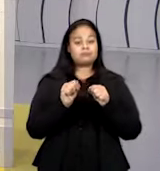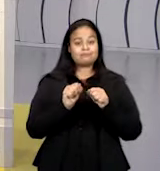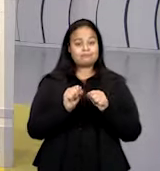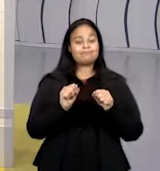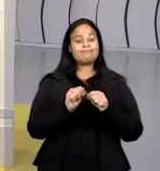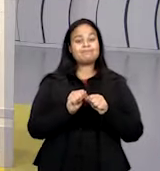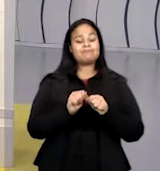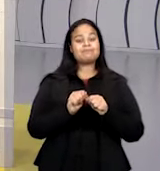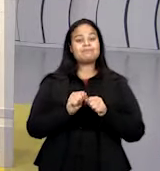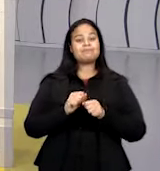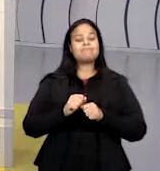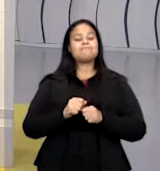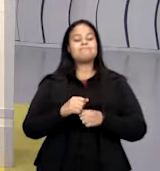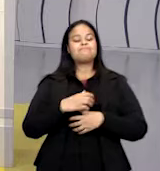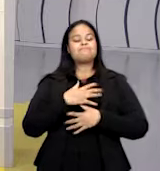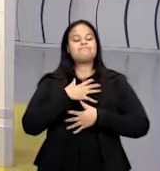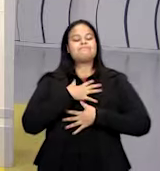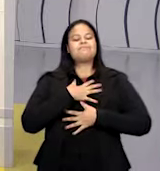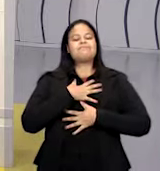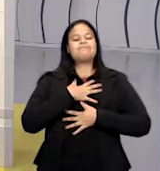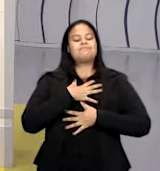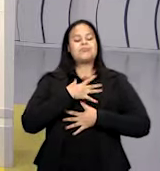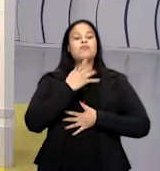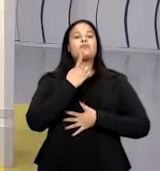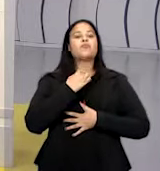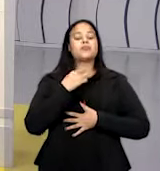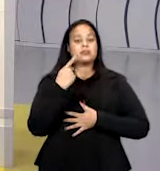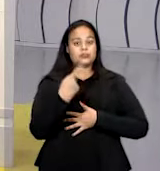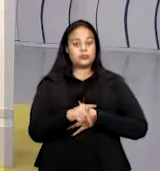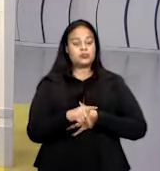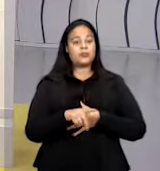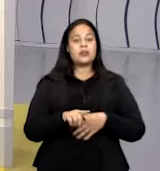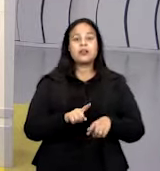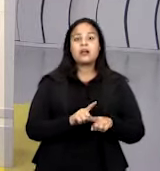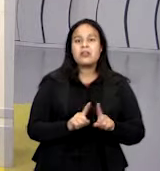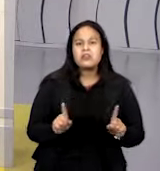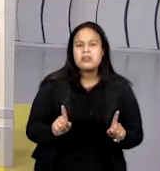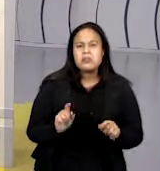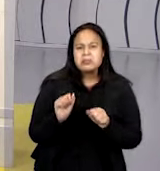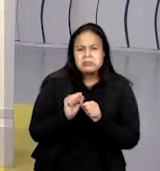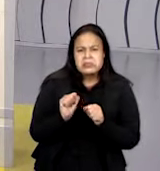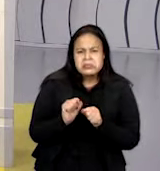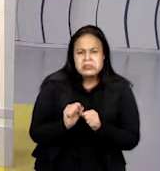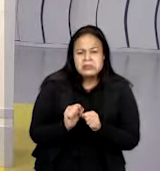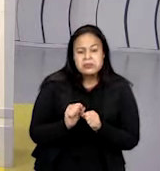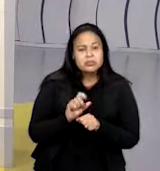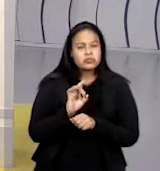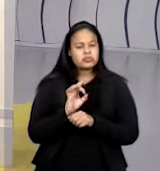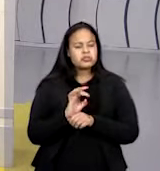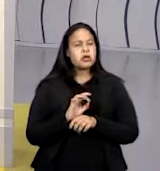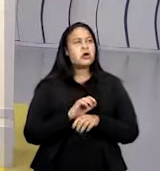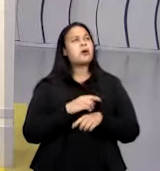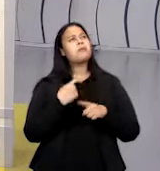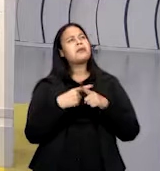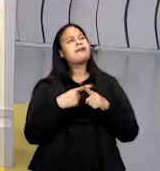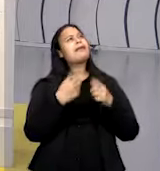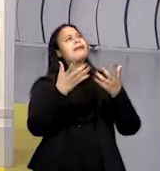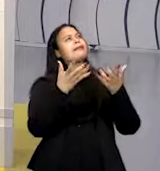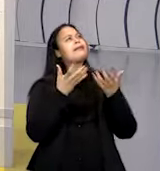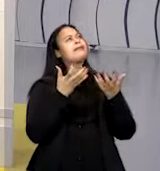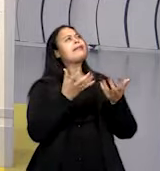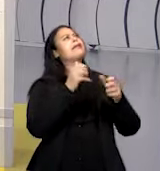para satisfazer as suas necessidades. Nós não fazemos isso só porque nós queremos que o mundo